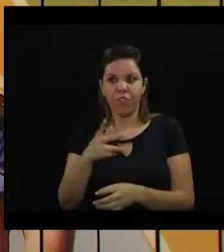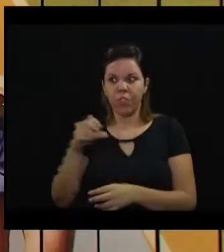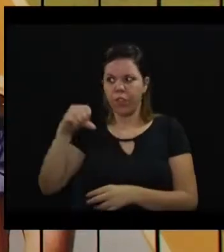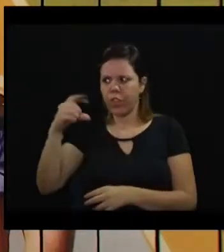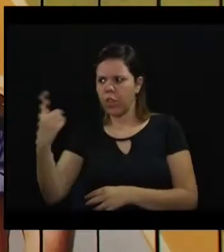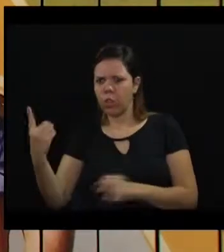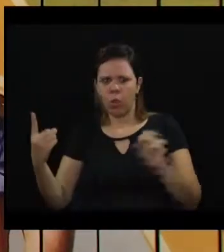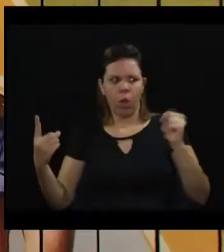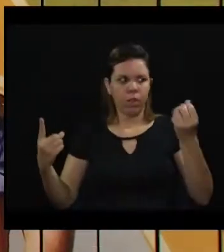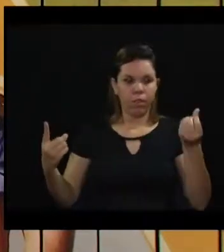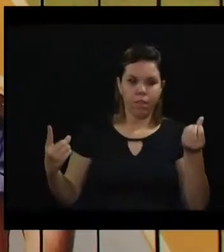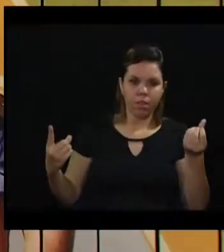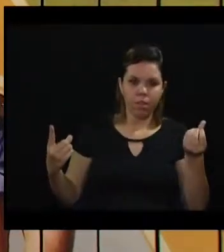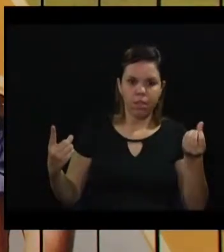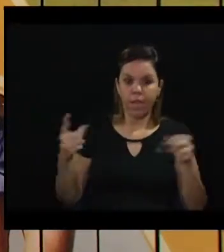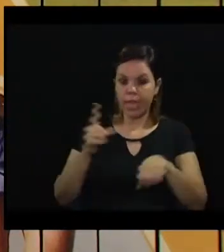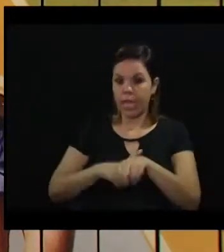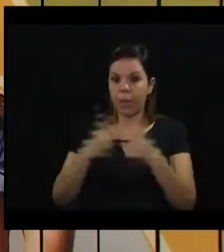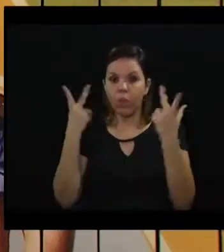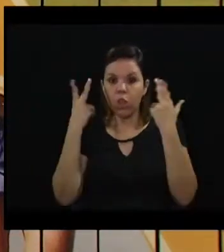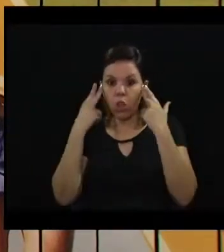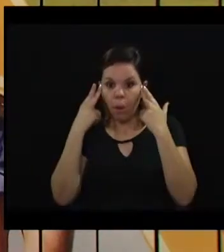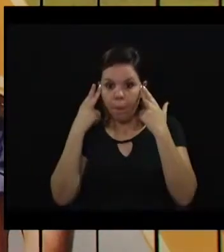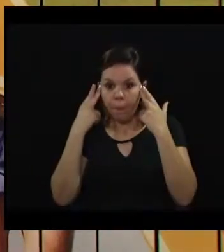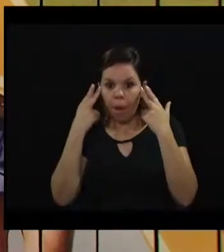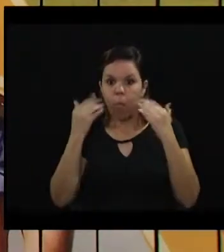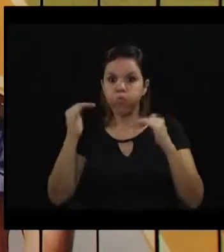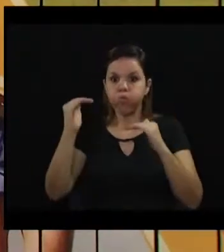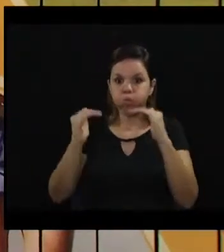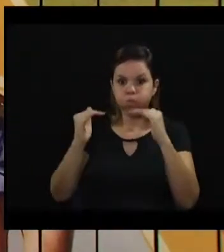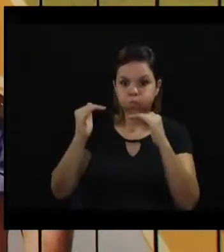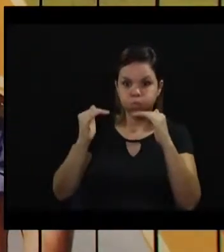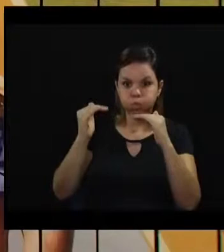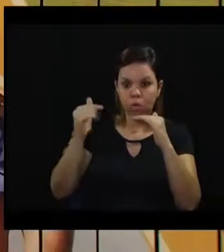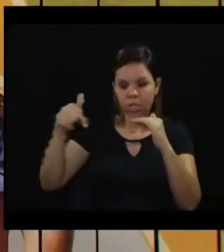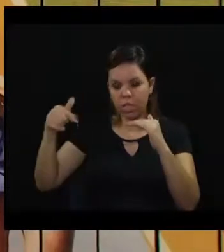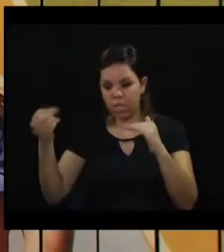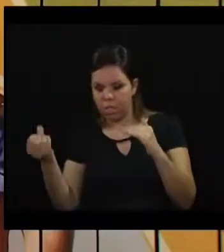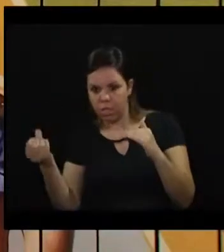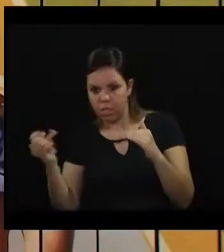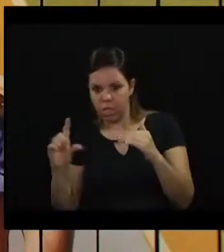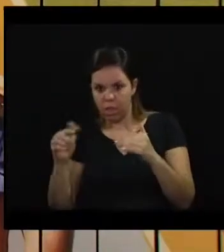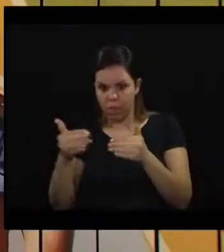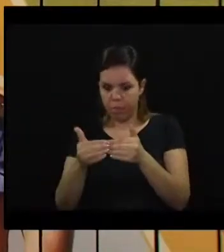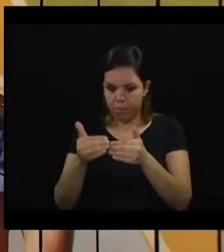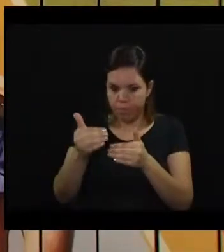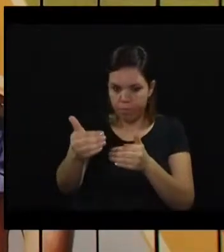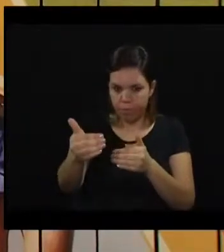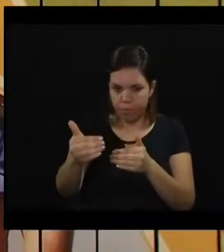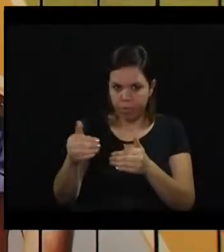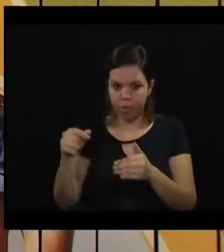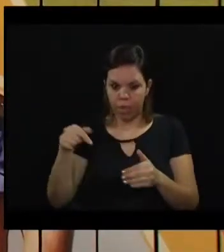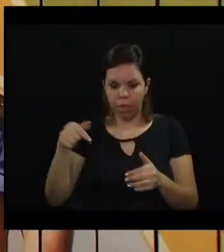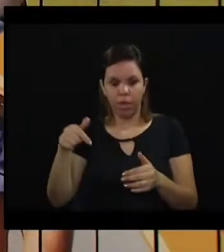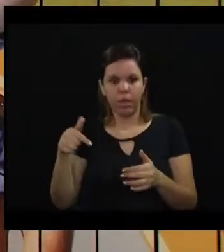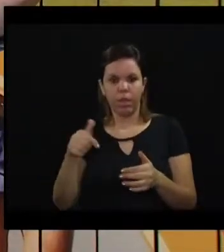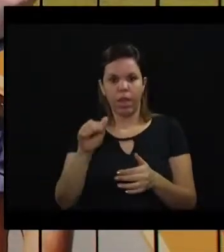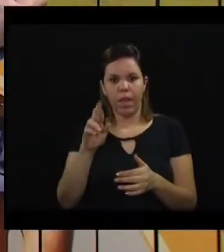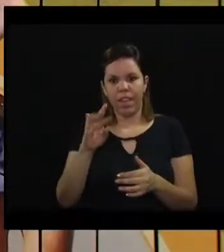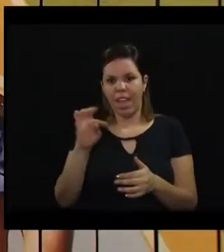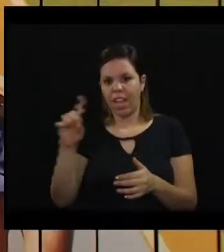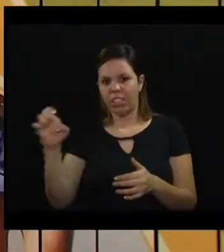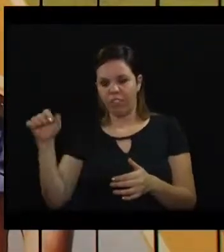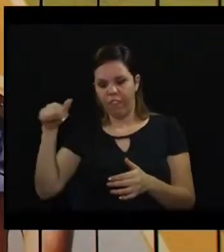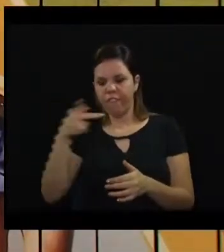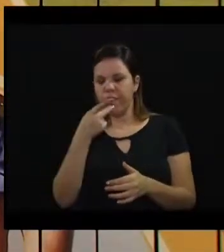91-86. No tempo normal, terminou empatado em 76, e aí na prorrogação, destaque para Ariadna. Falamos dela